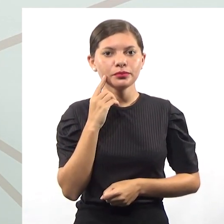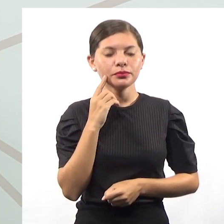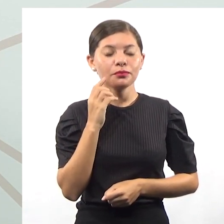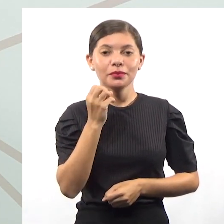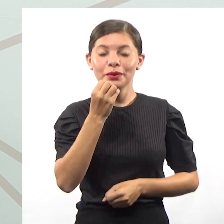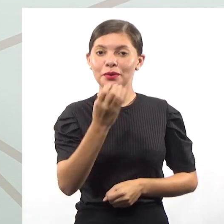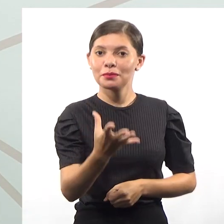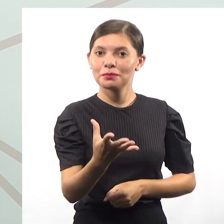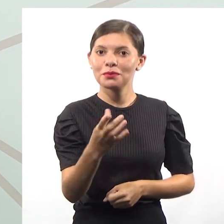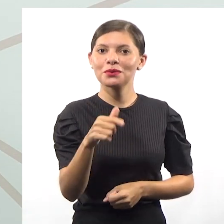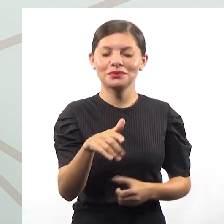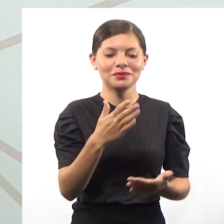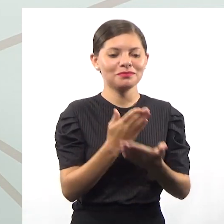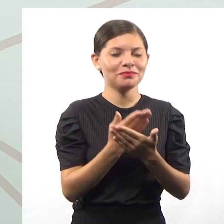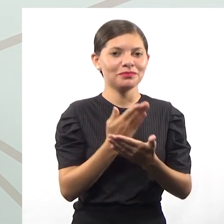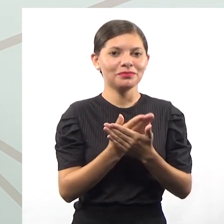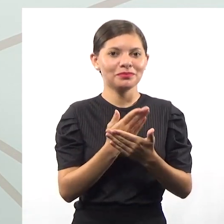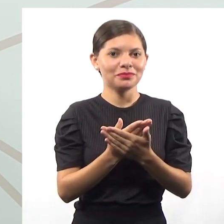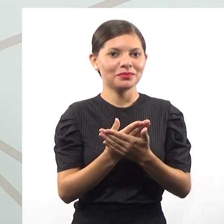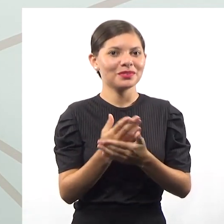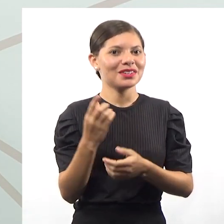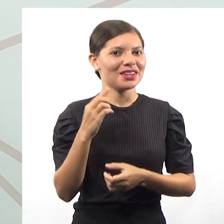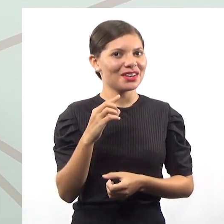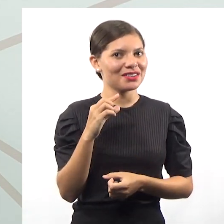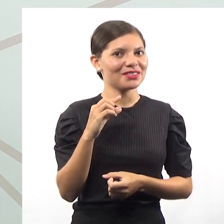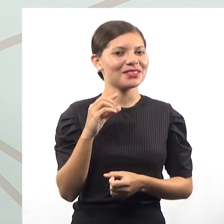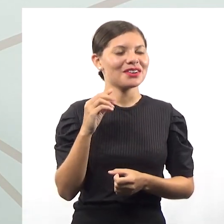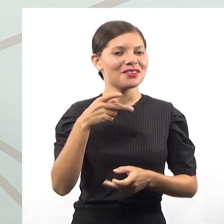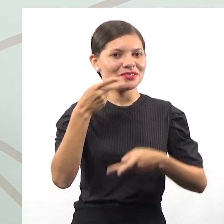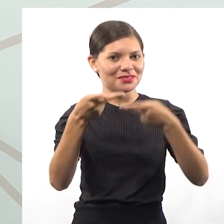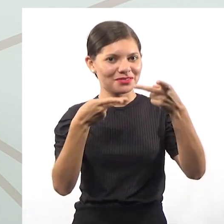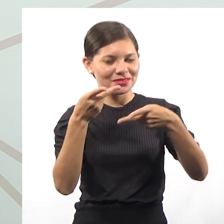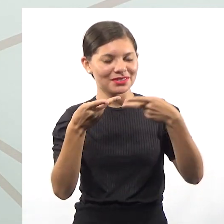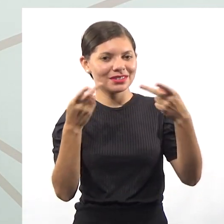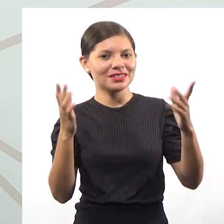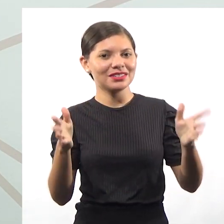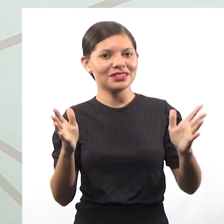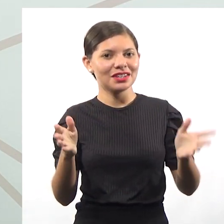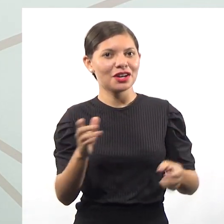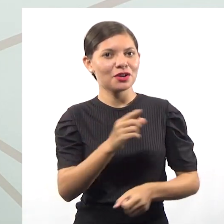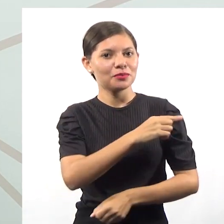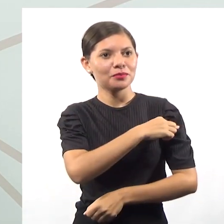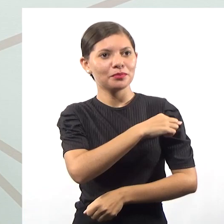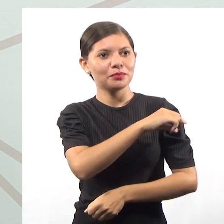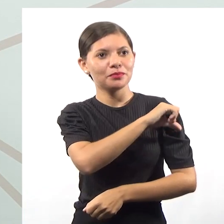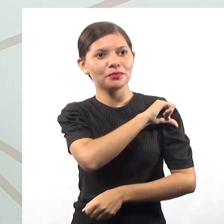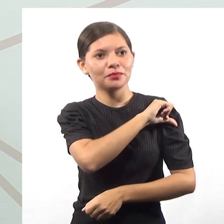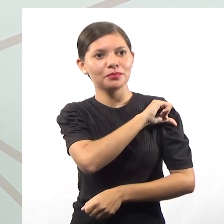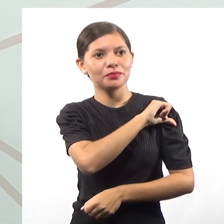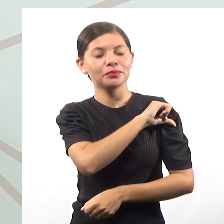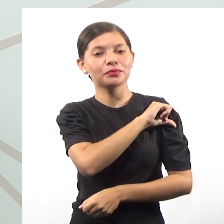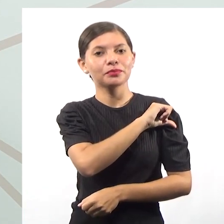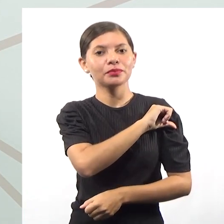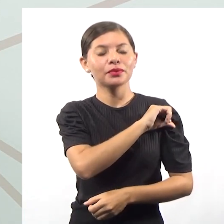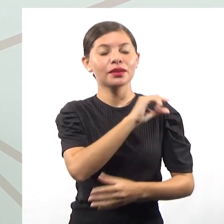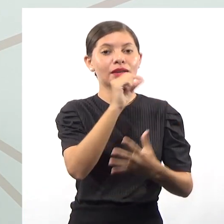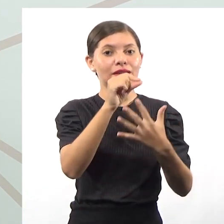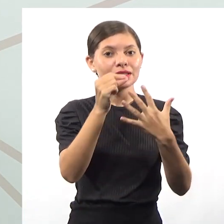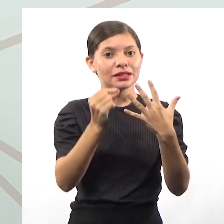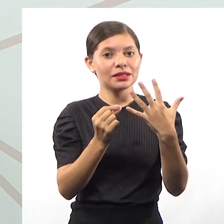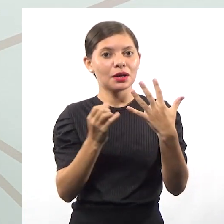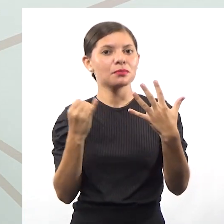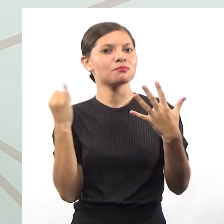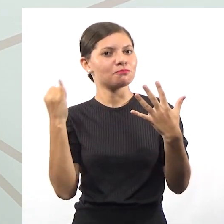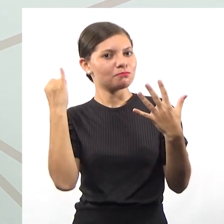Anabela. Bom, nesse episódio, como eu já dei spoiler, é ensino fundamental. Considerada uma das